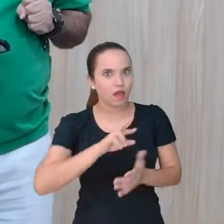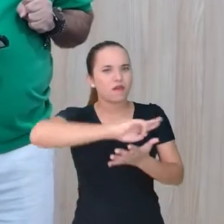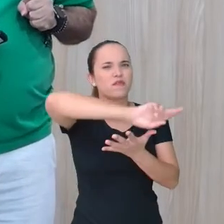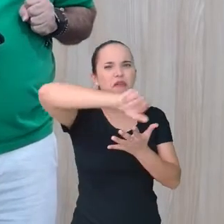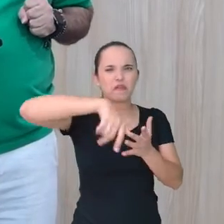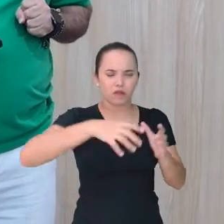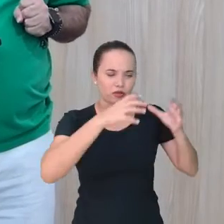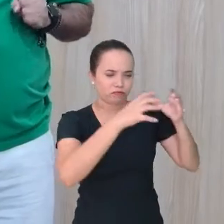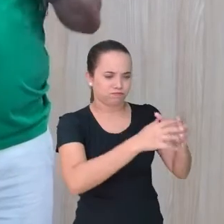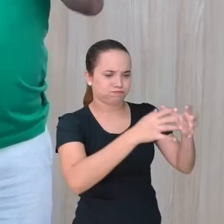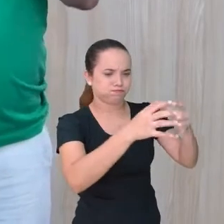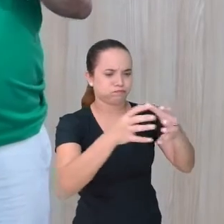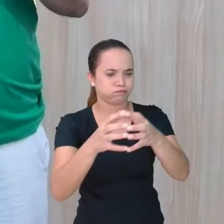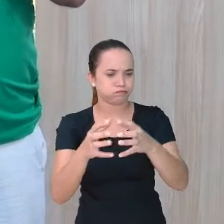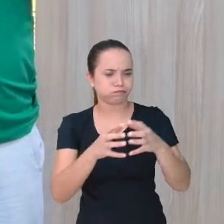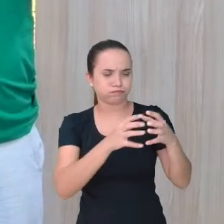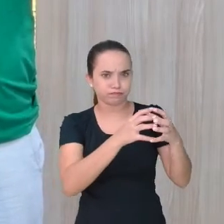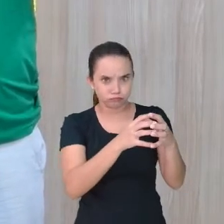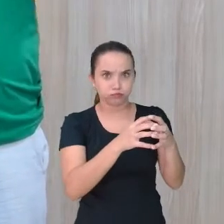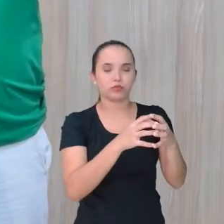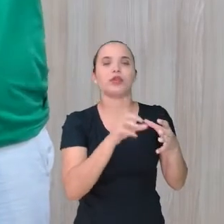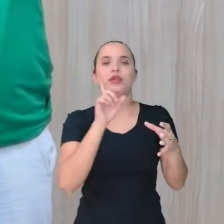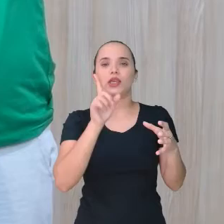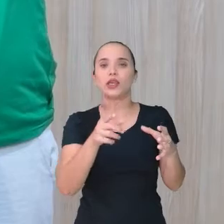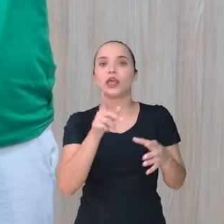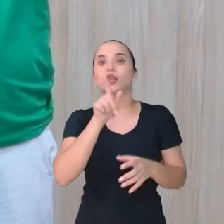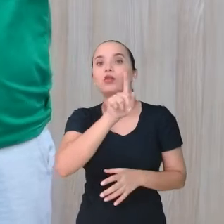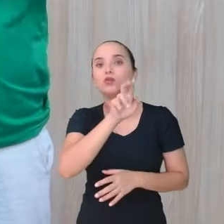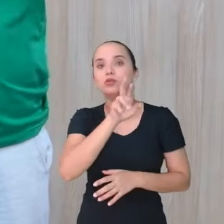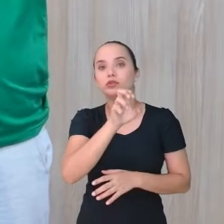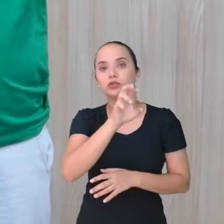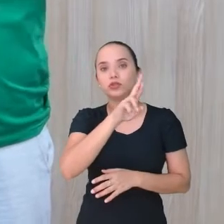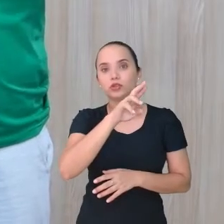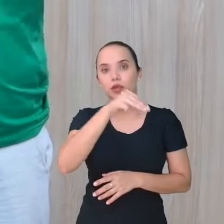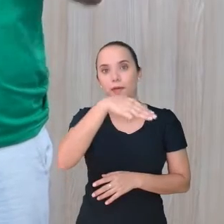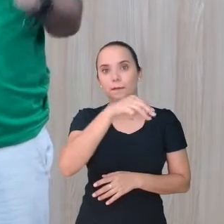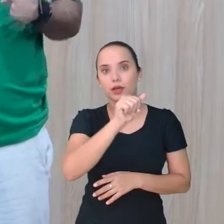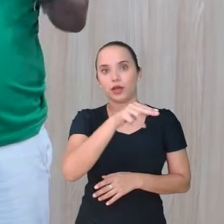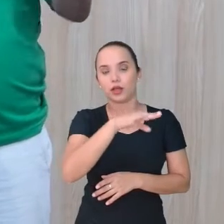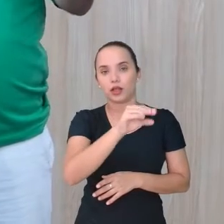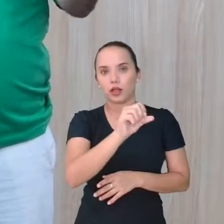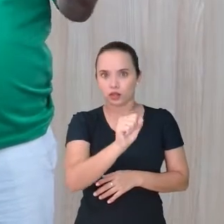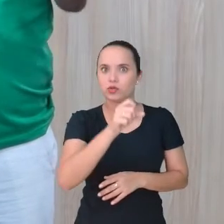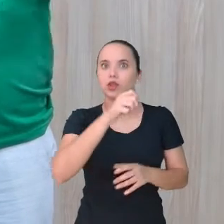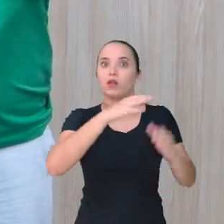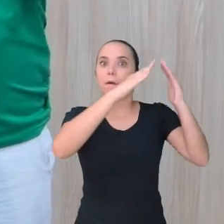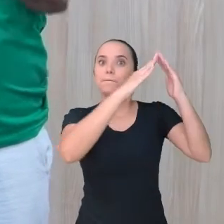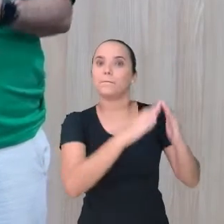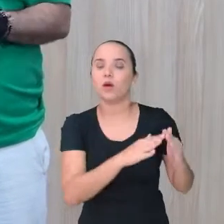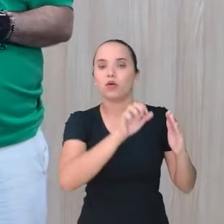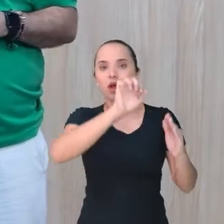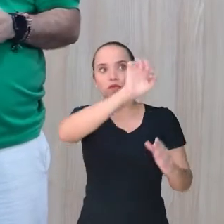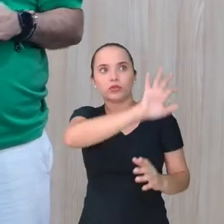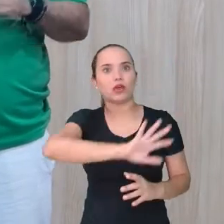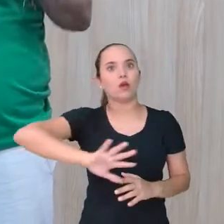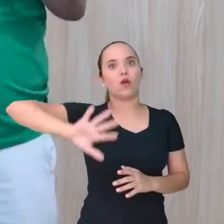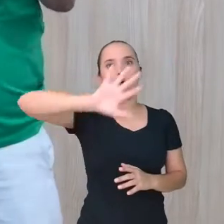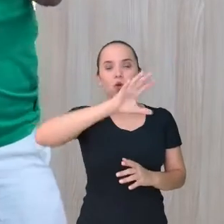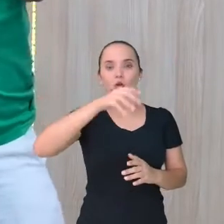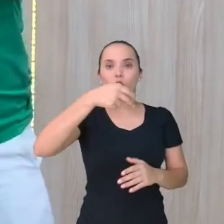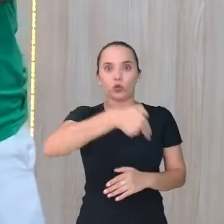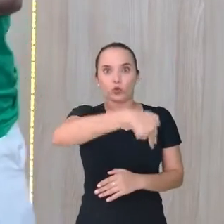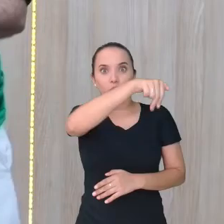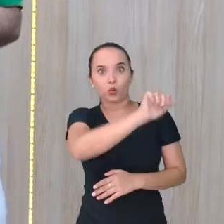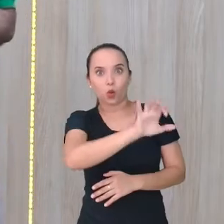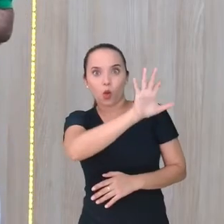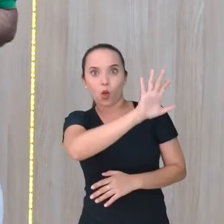reinos germânicos, né? Germanos, aquele povo que habitava o norte, né, da Europa, né? Territórios que correspondem, por exemplo, hoje